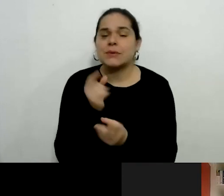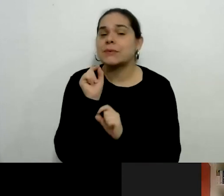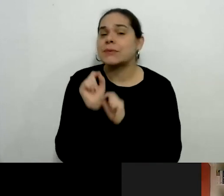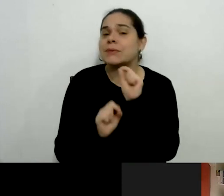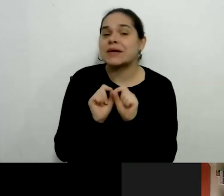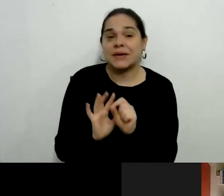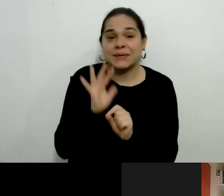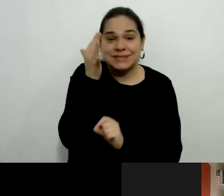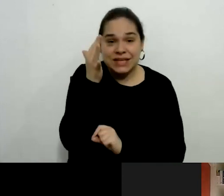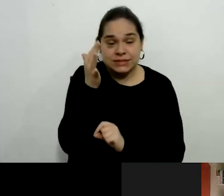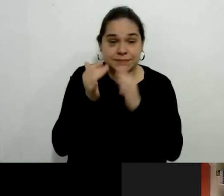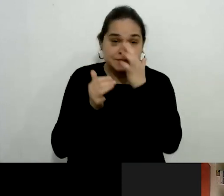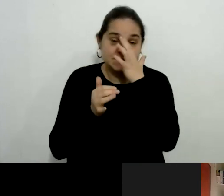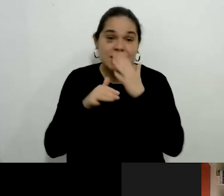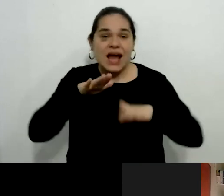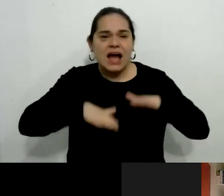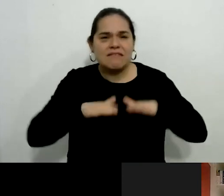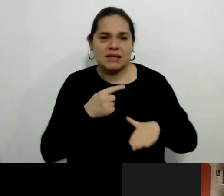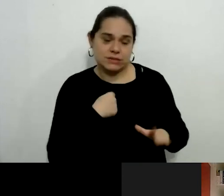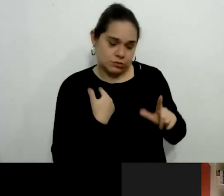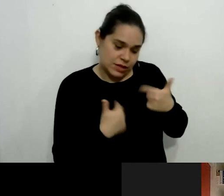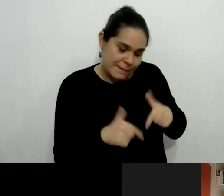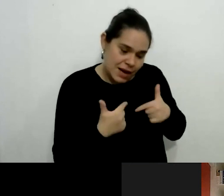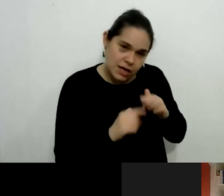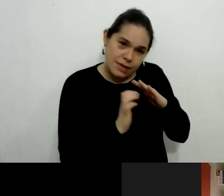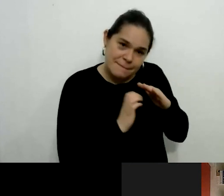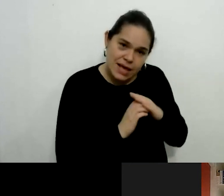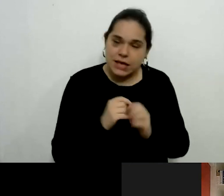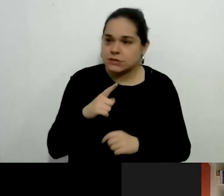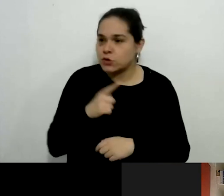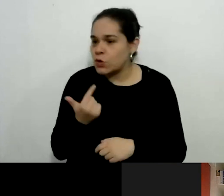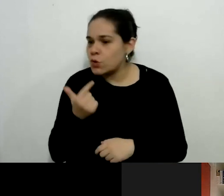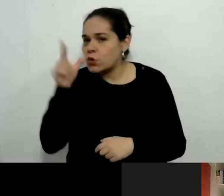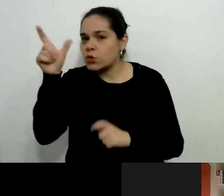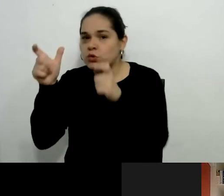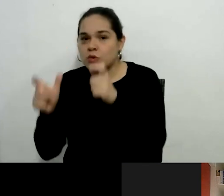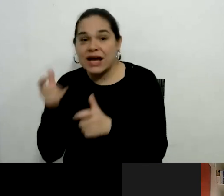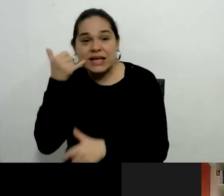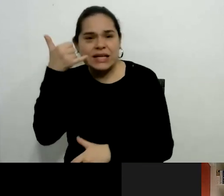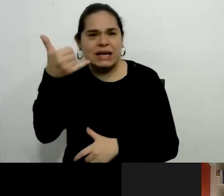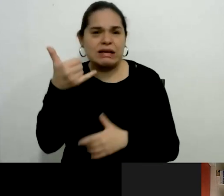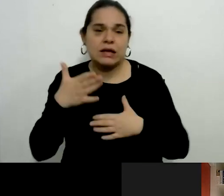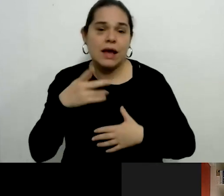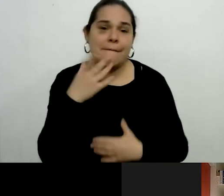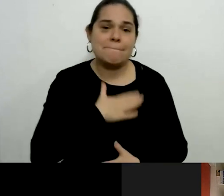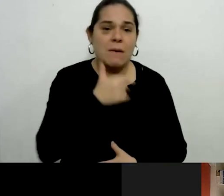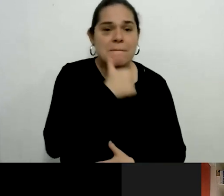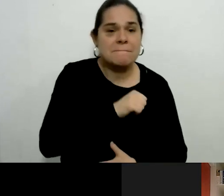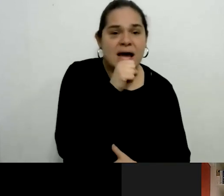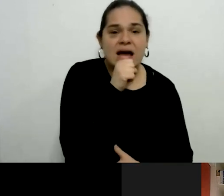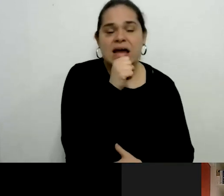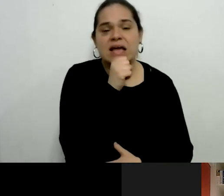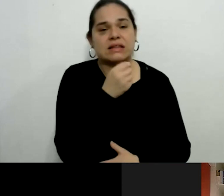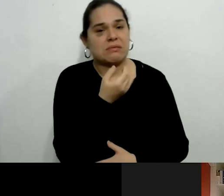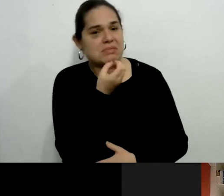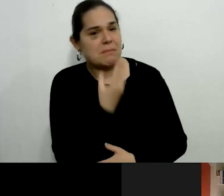a gente está na empresa, a gente está em qualquer lugar e recebe uma ligação que o pai não está bem, que o enteado não está bem e